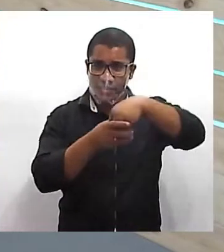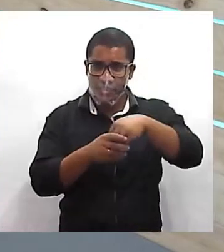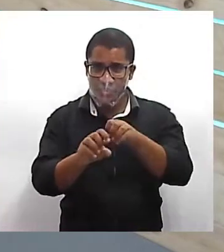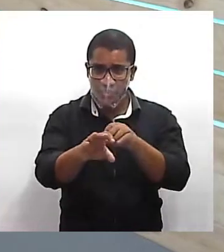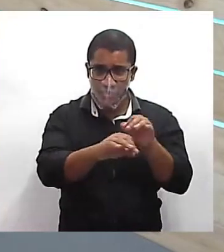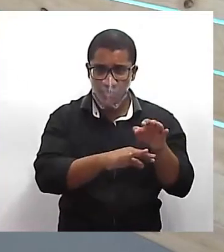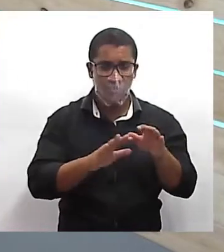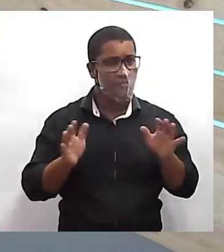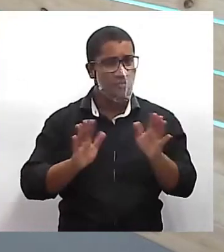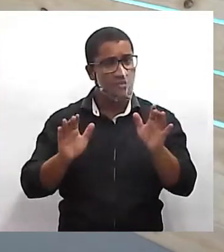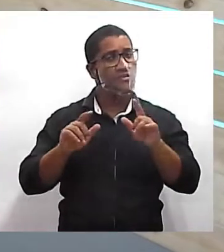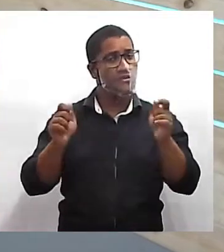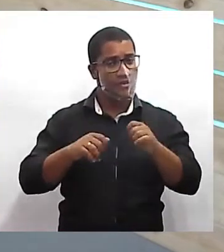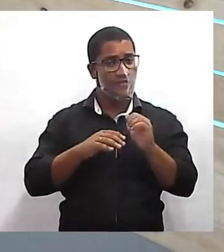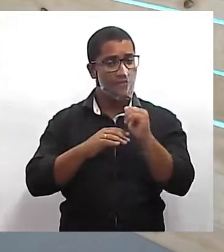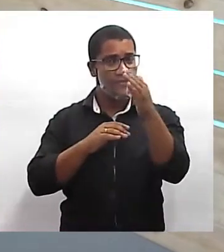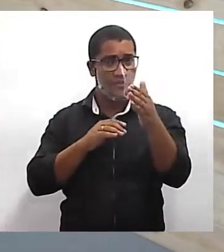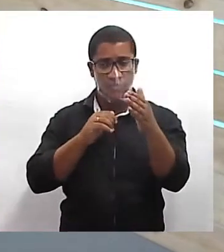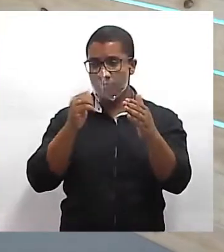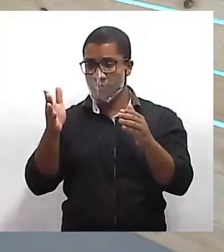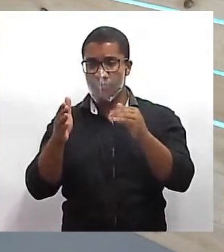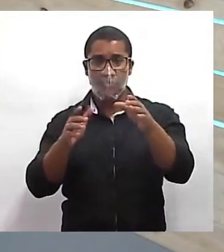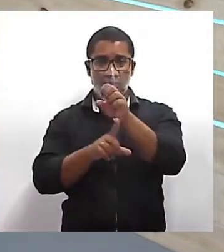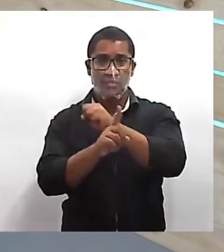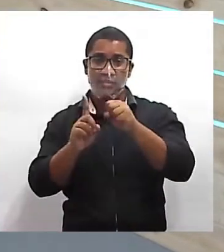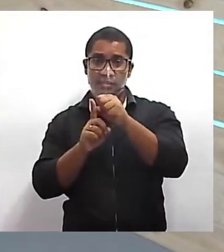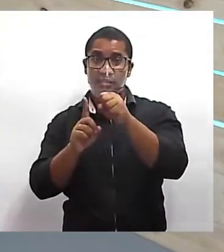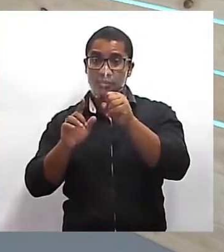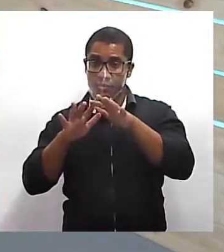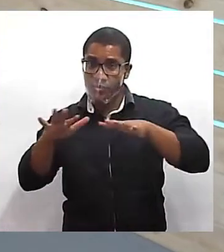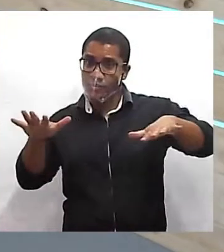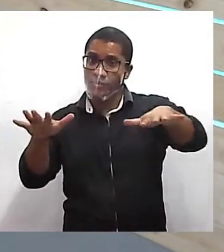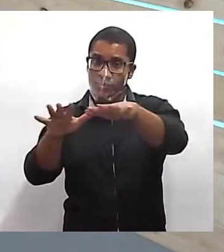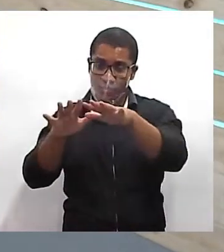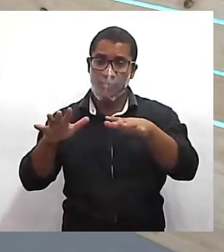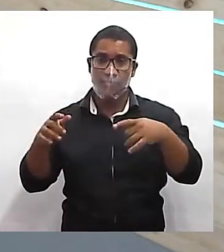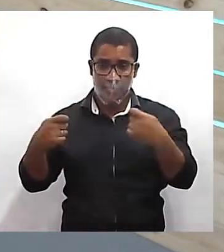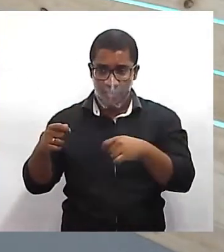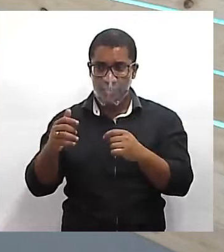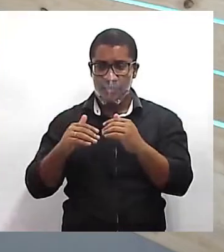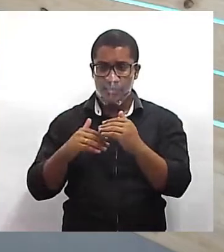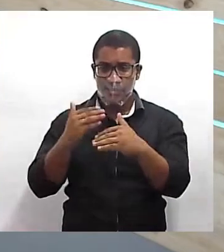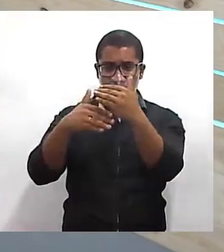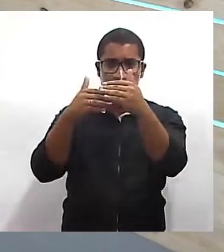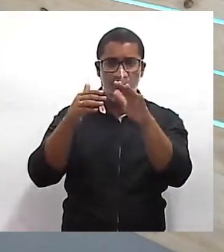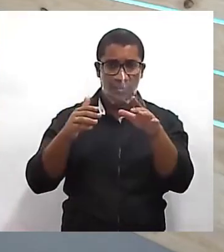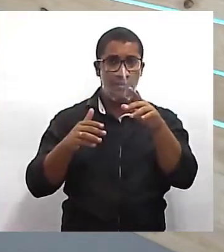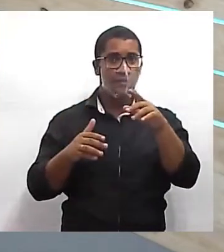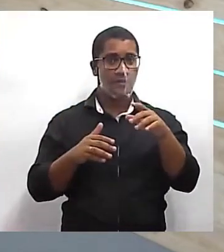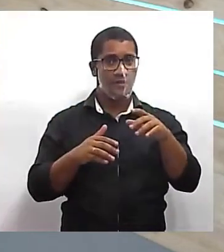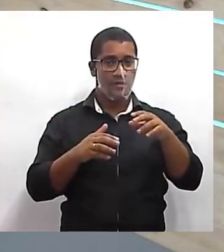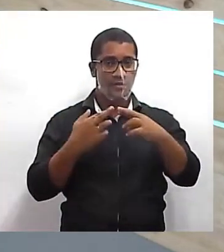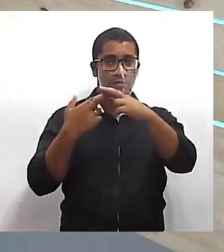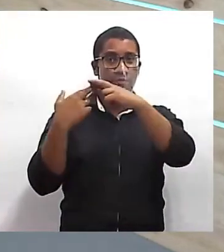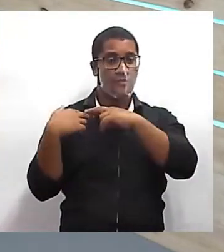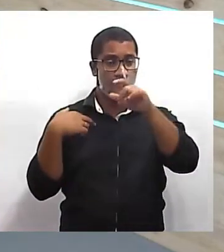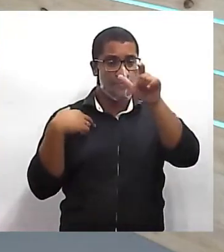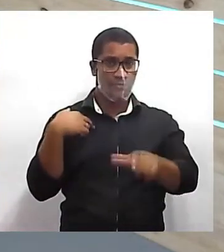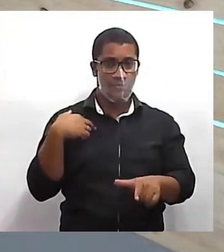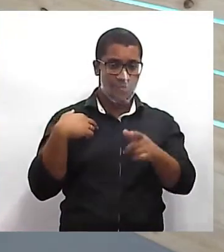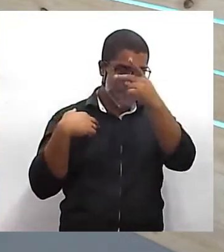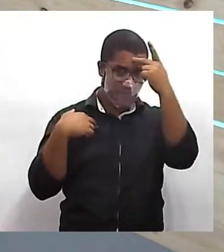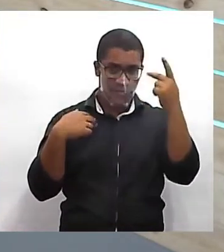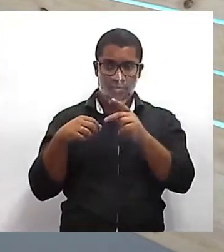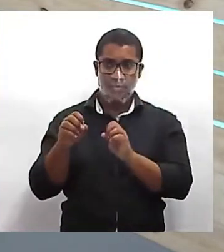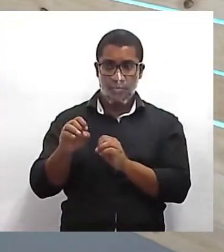da sociedade é também tarefa do educador. E para isso, seu método, sua estratégia é muito mais a desobediência,